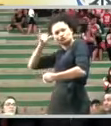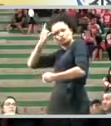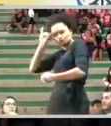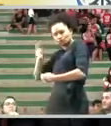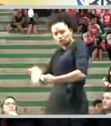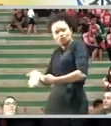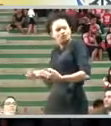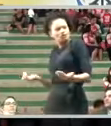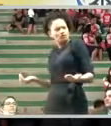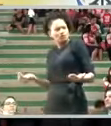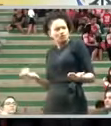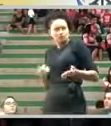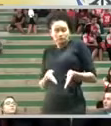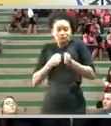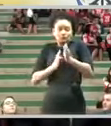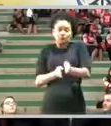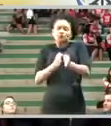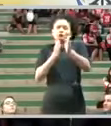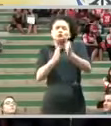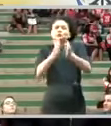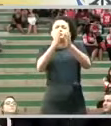Então, se ela seguir,